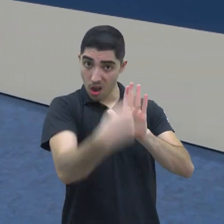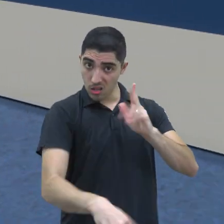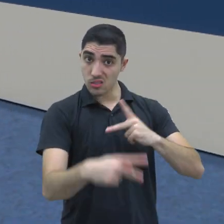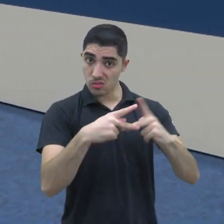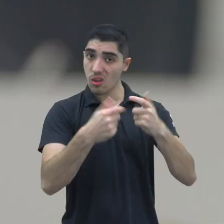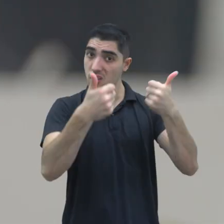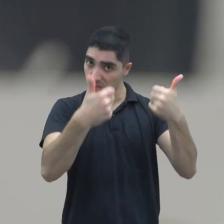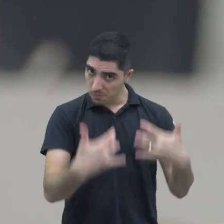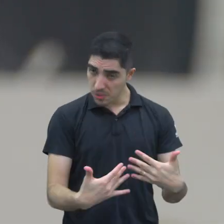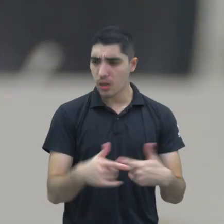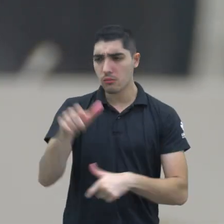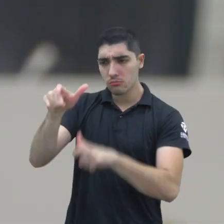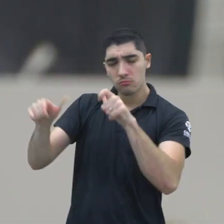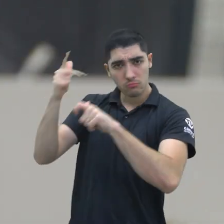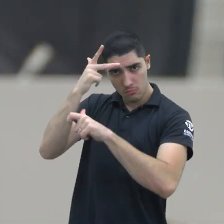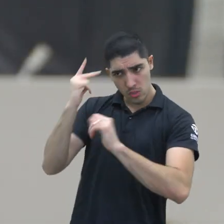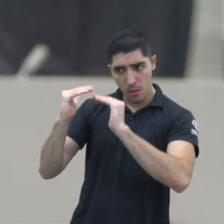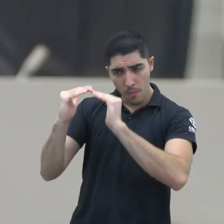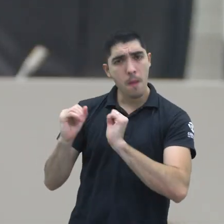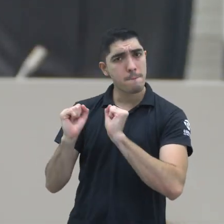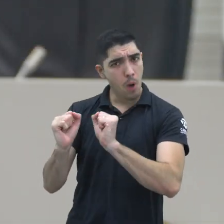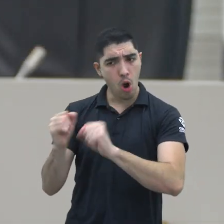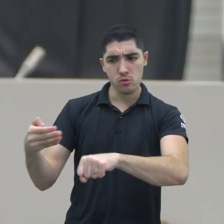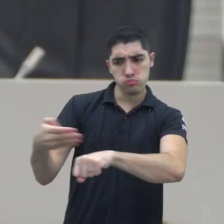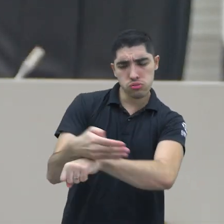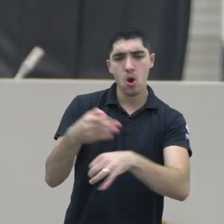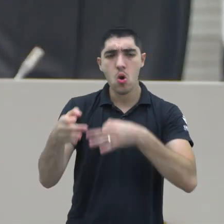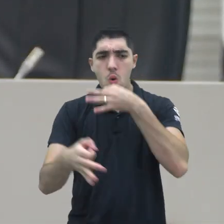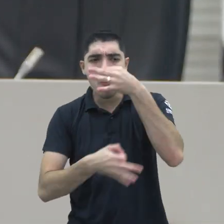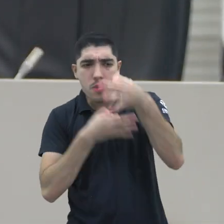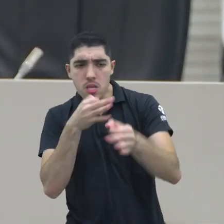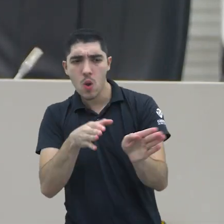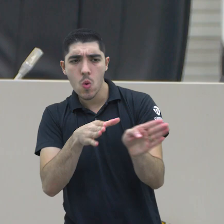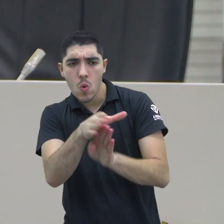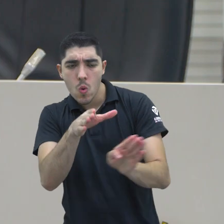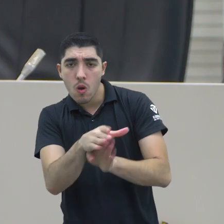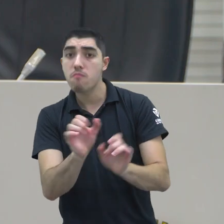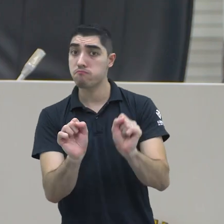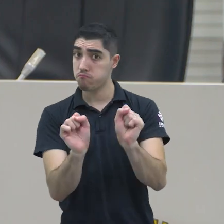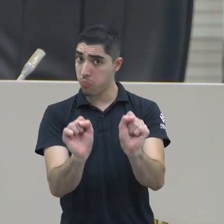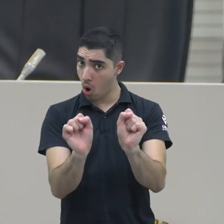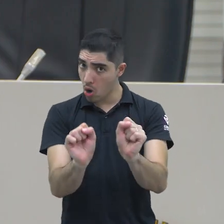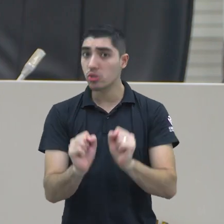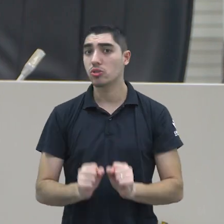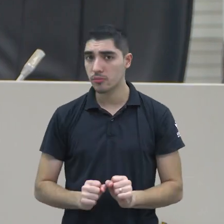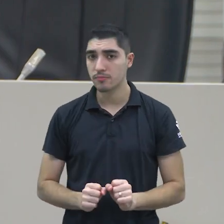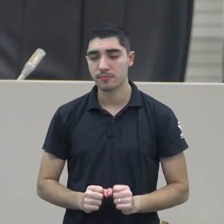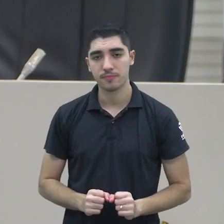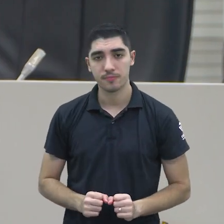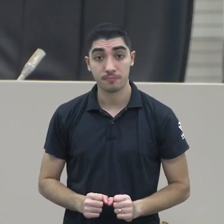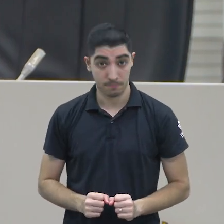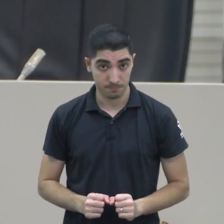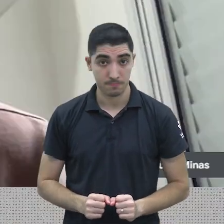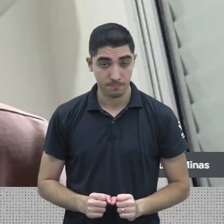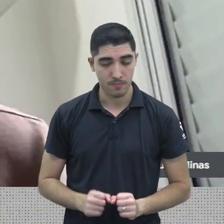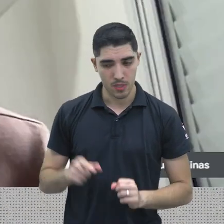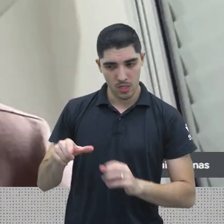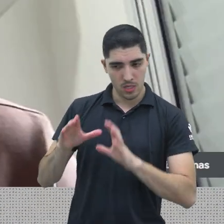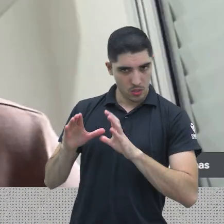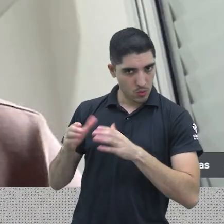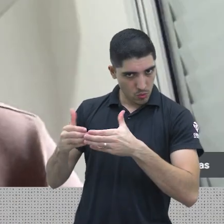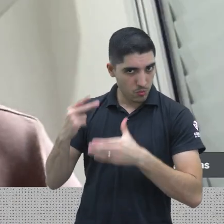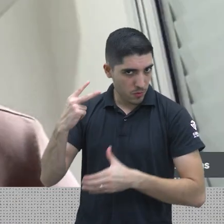lei orgânica, os moradores têm a oportunidade de opinar e sugerir melhorias nas intervenções urbanas.